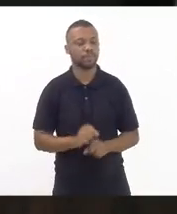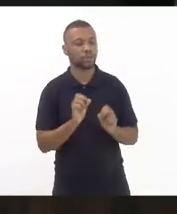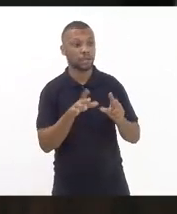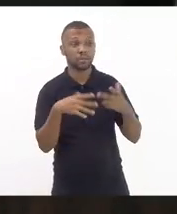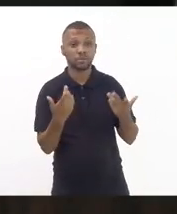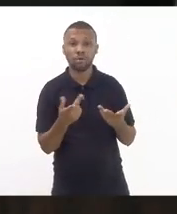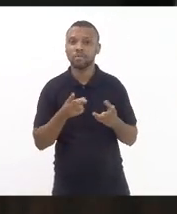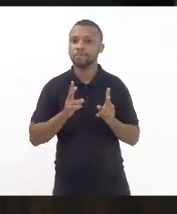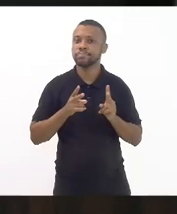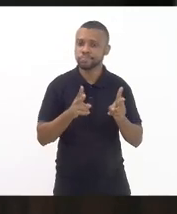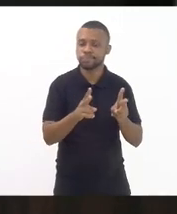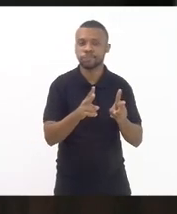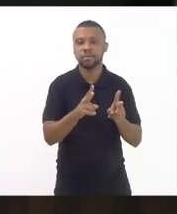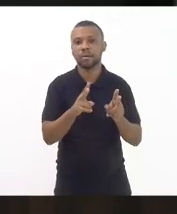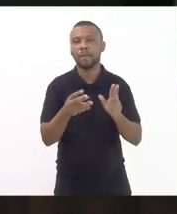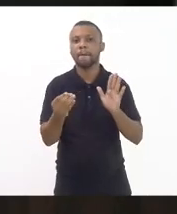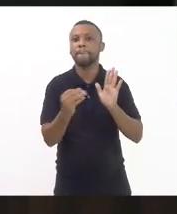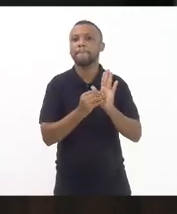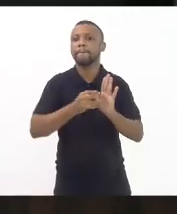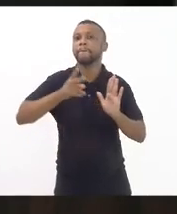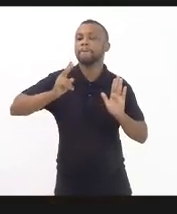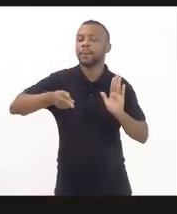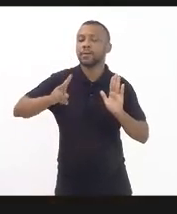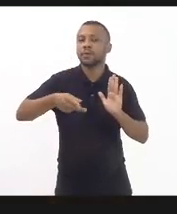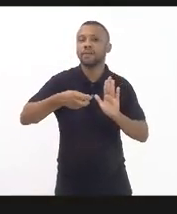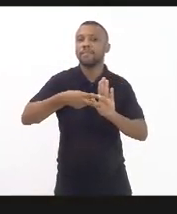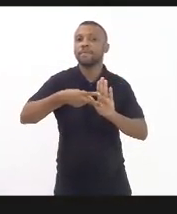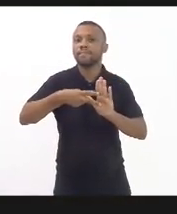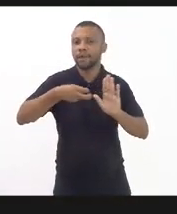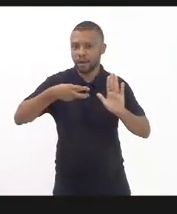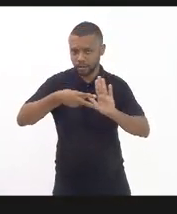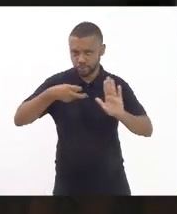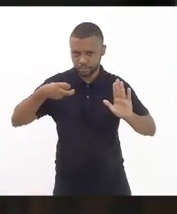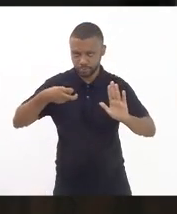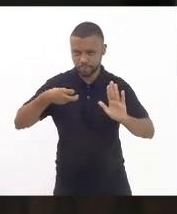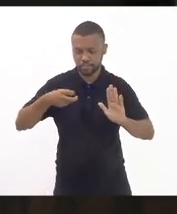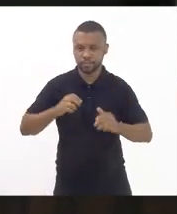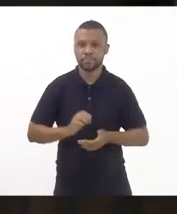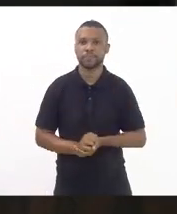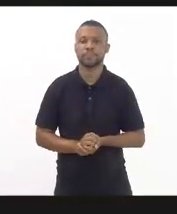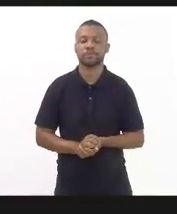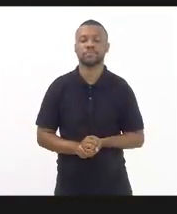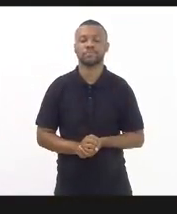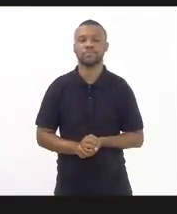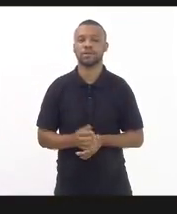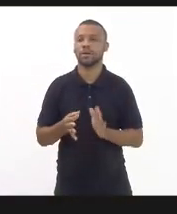manter o veto, salvo destaques. Ok, Marcelo? Qual é o parecer, deputado Marcelo?